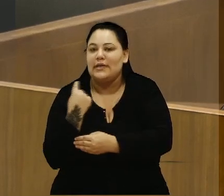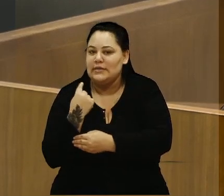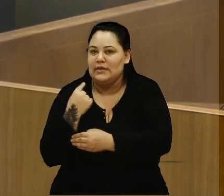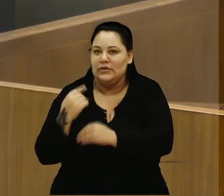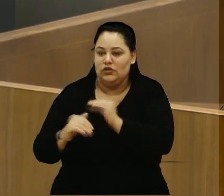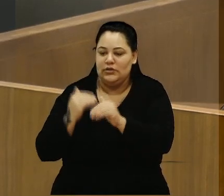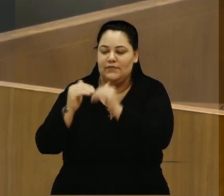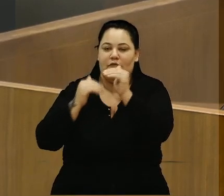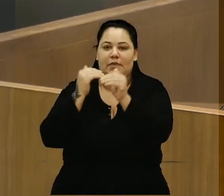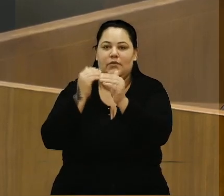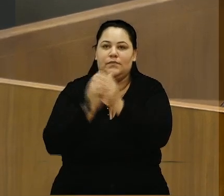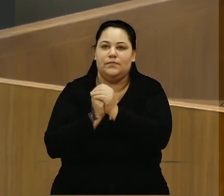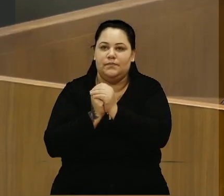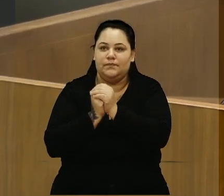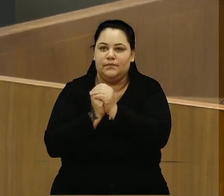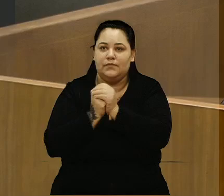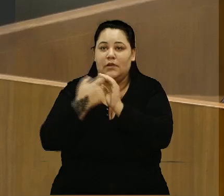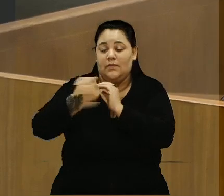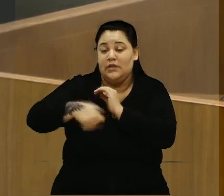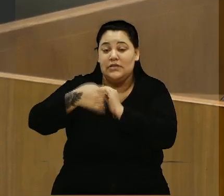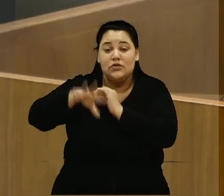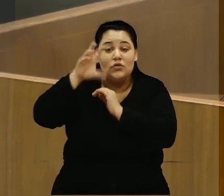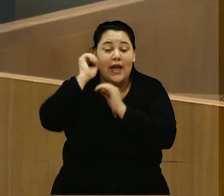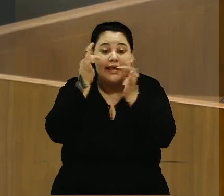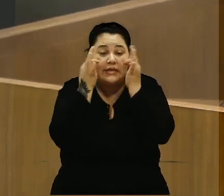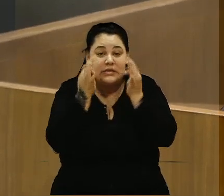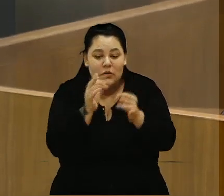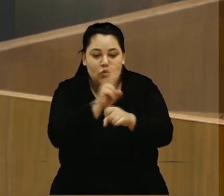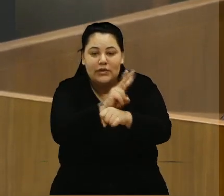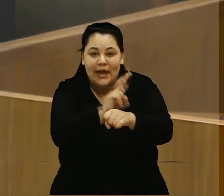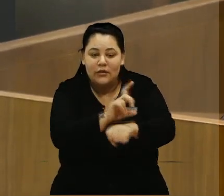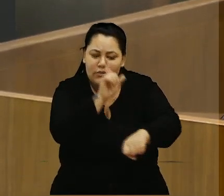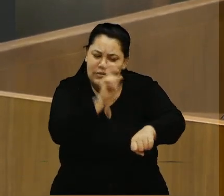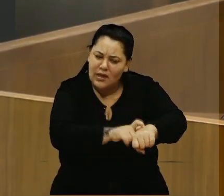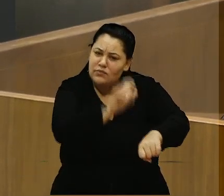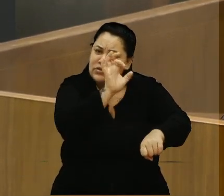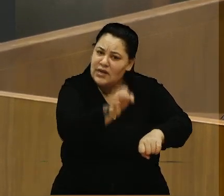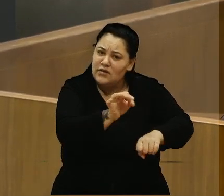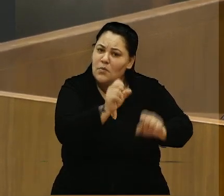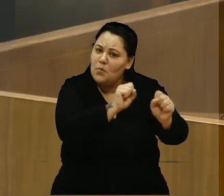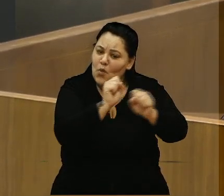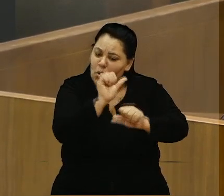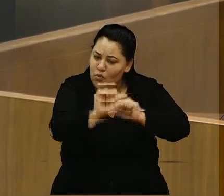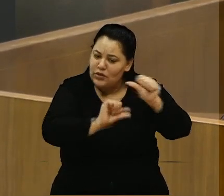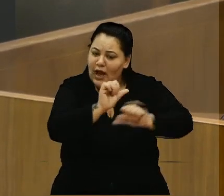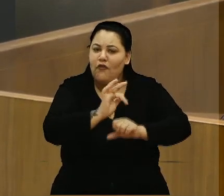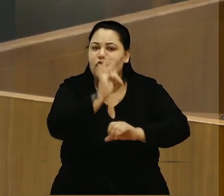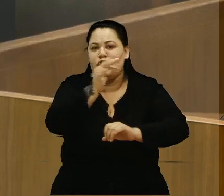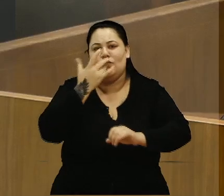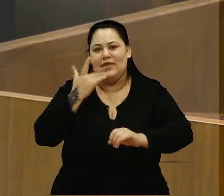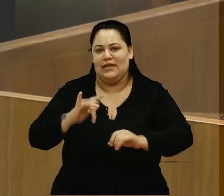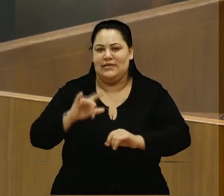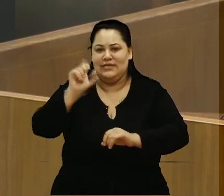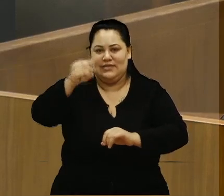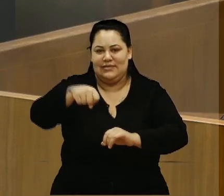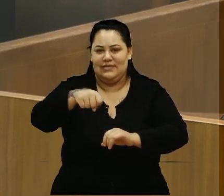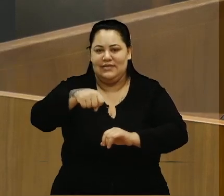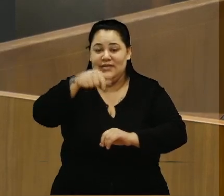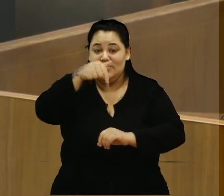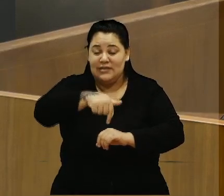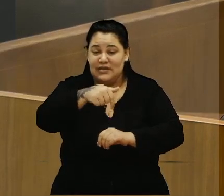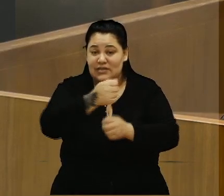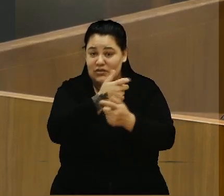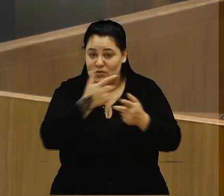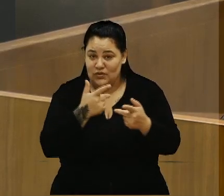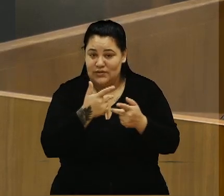senhor presidente. Que escutar, olhar com cuidado e agir no tempo certo pode mudar o futuro de uma criança. Se essa causa também